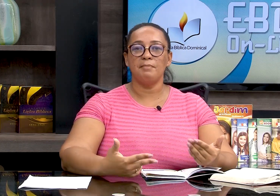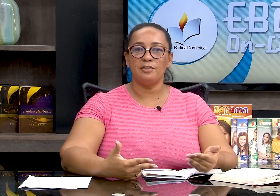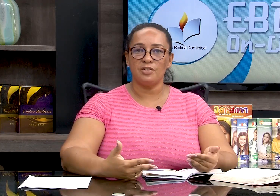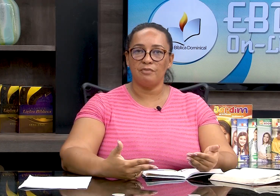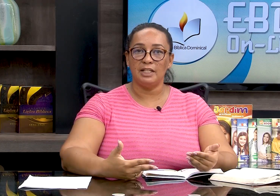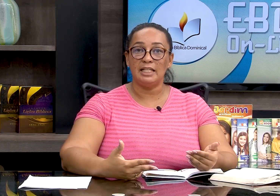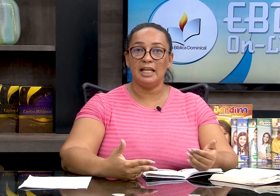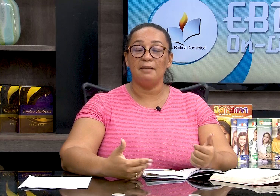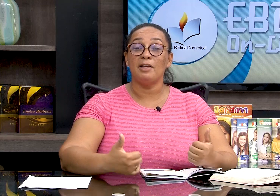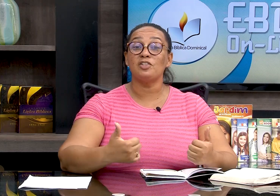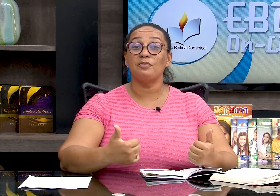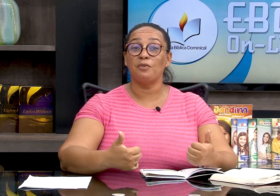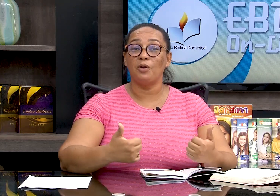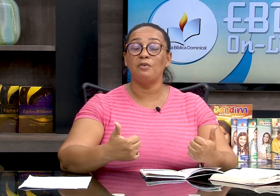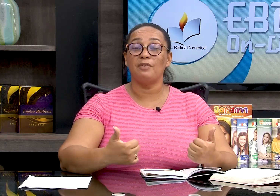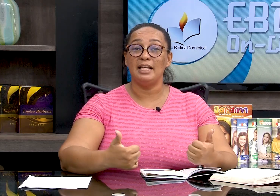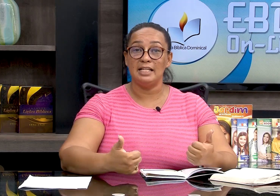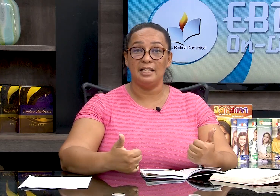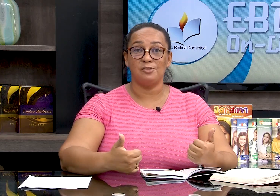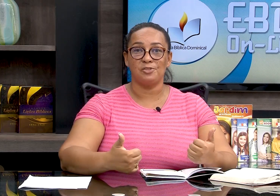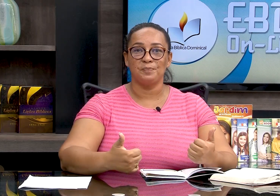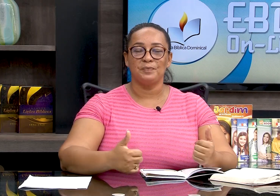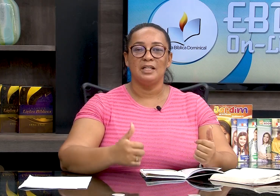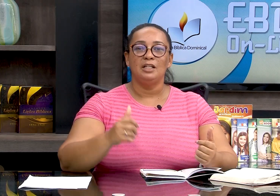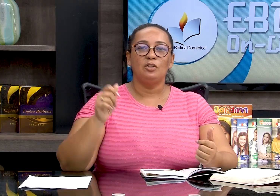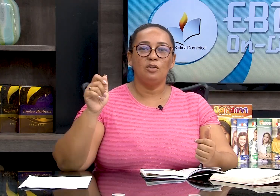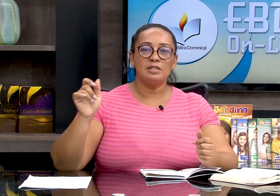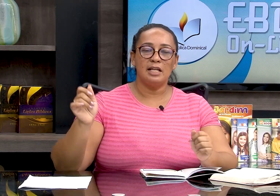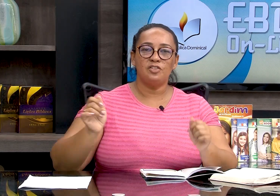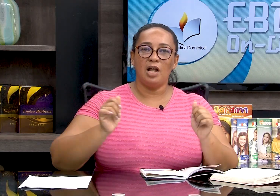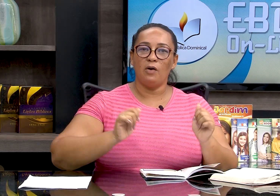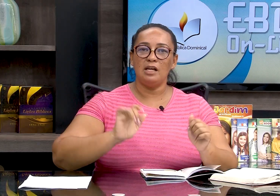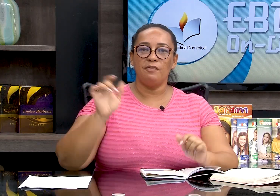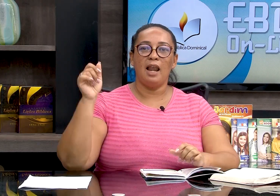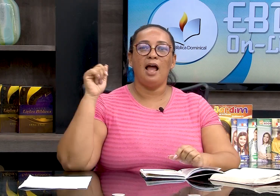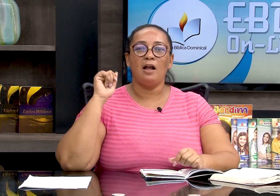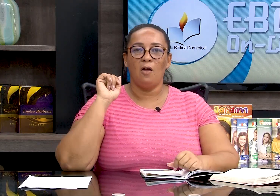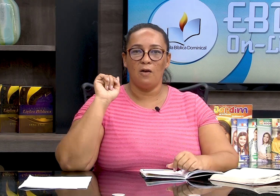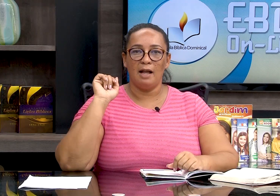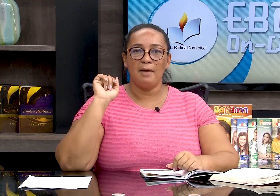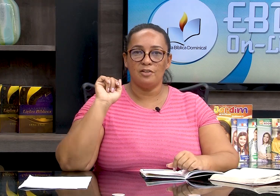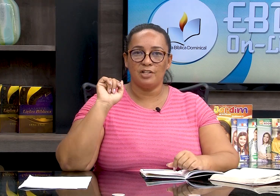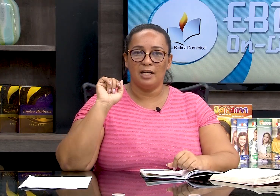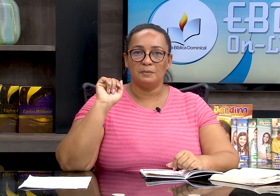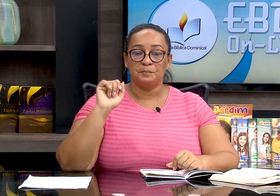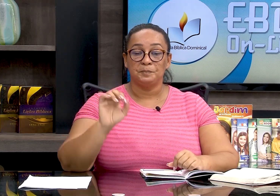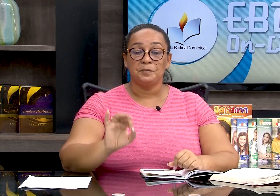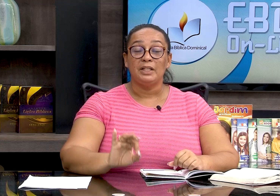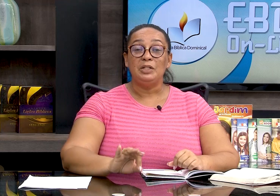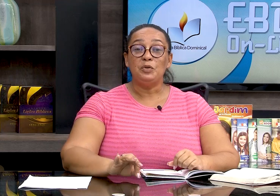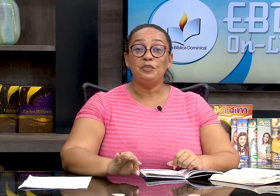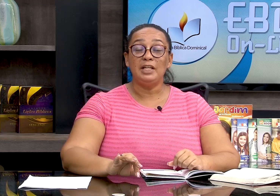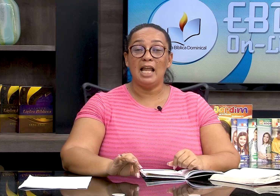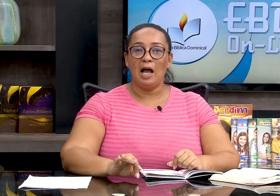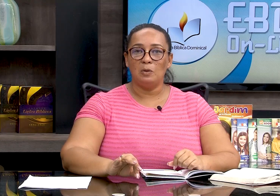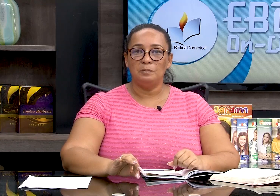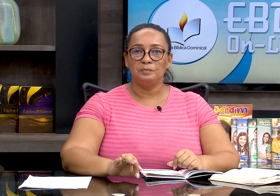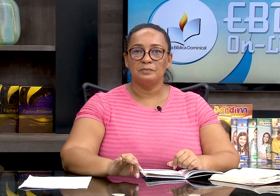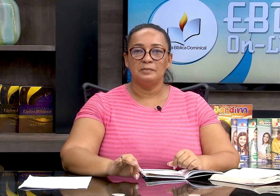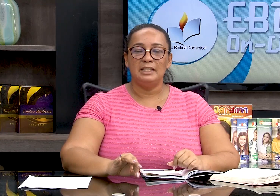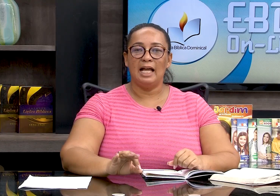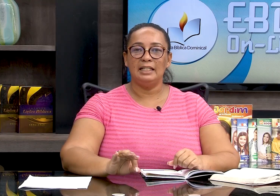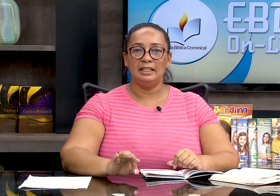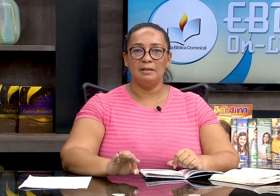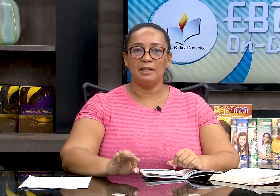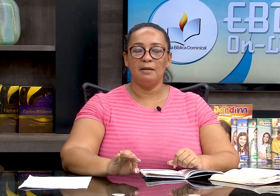acontecimentos na vida dele mas que foram verdadeiros todos eles na hora de falar Coloca a máscara no final